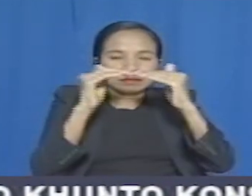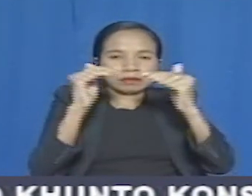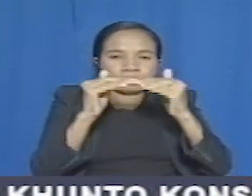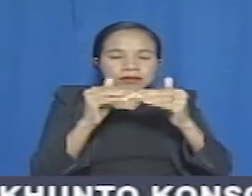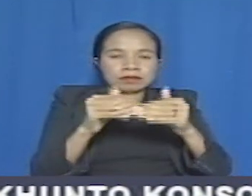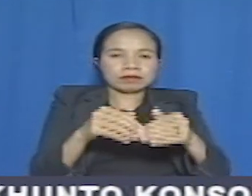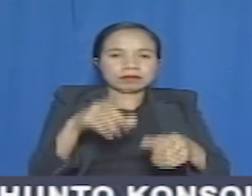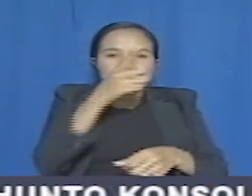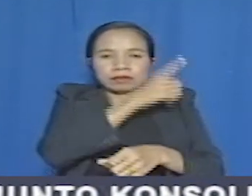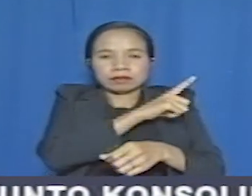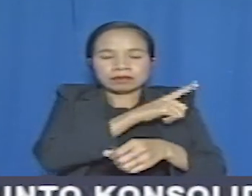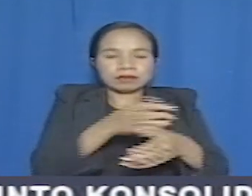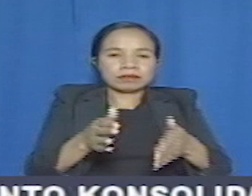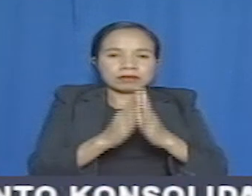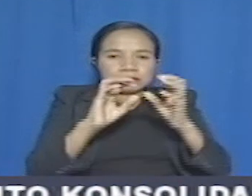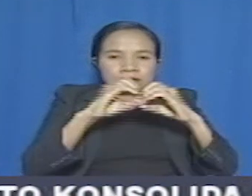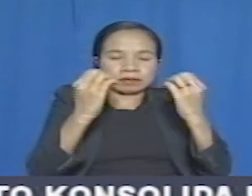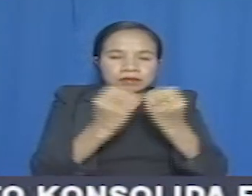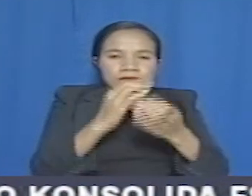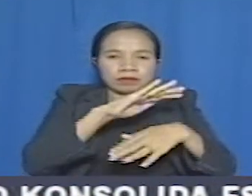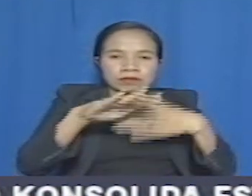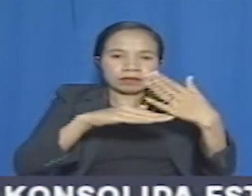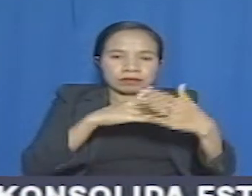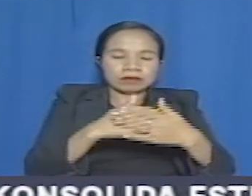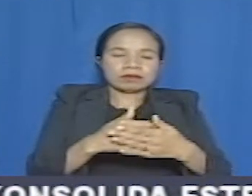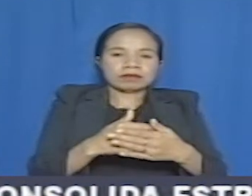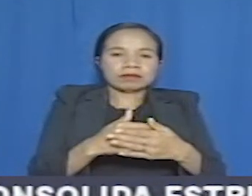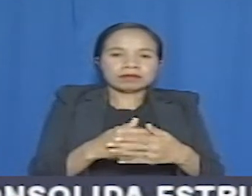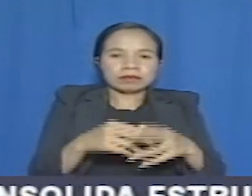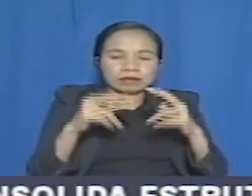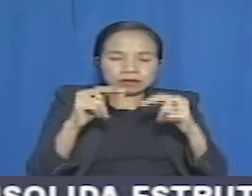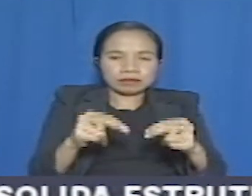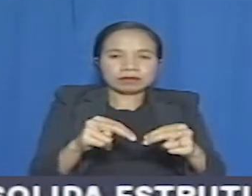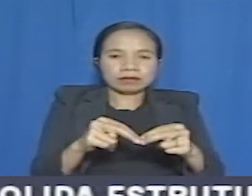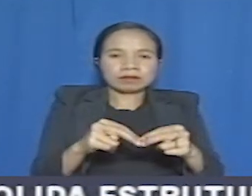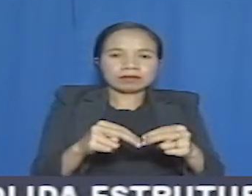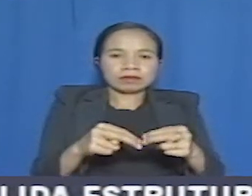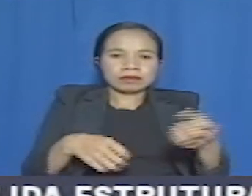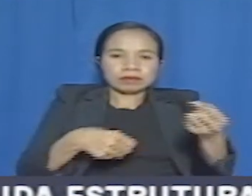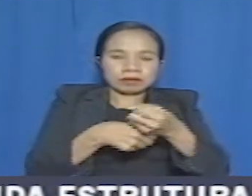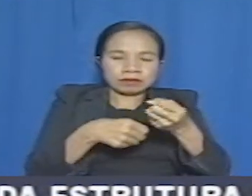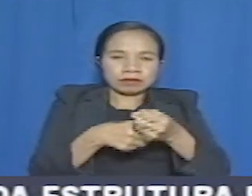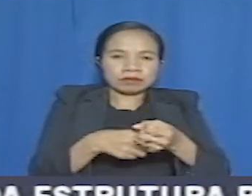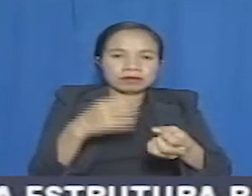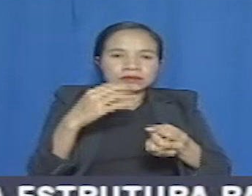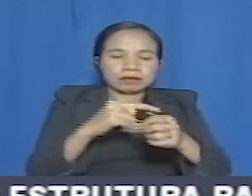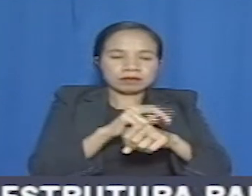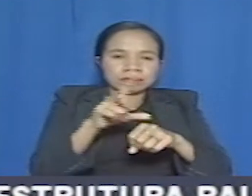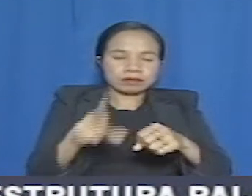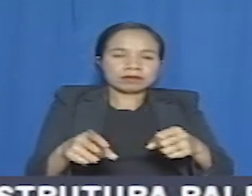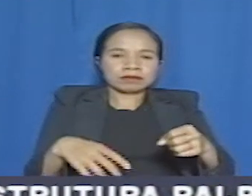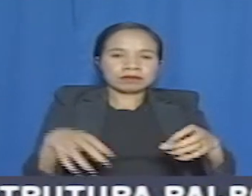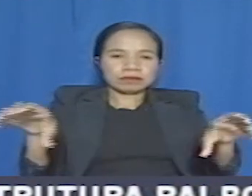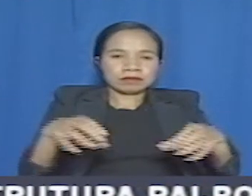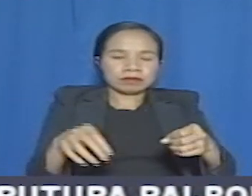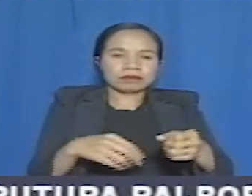antimur husu, Organização Arte Marciais Hotu, ia dever na obrigação contribuir para a estabilidade nacional ou de contribuir para o